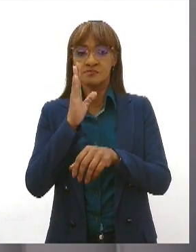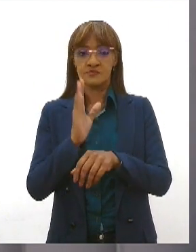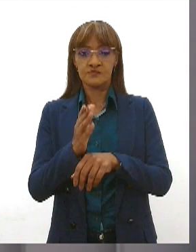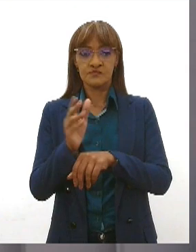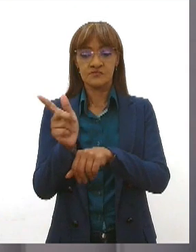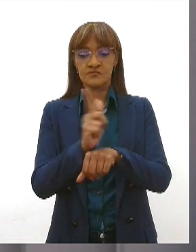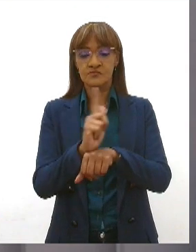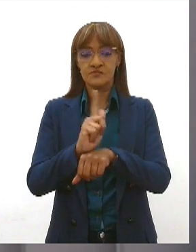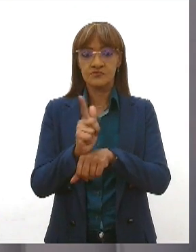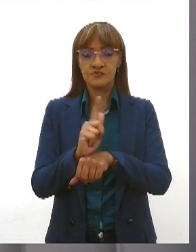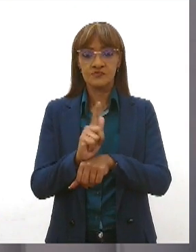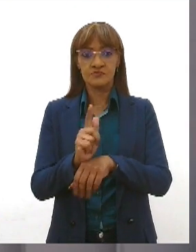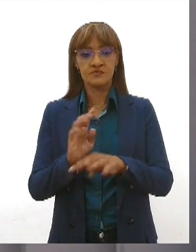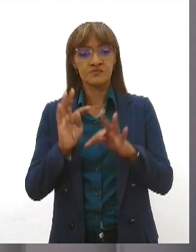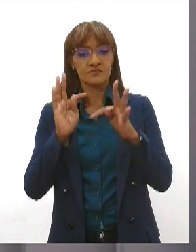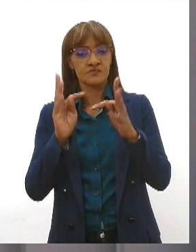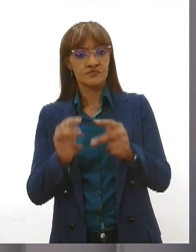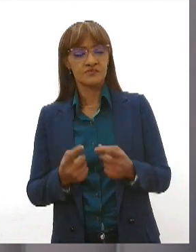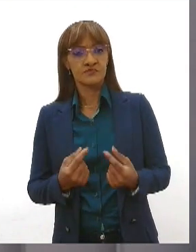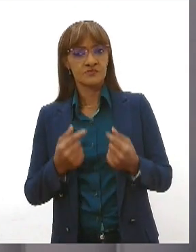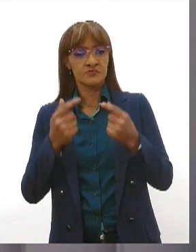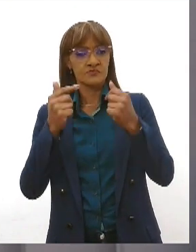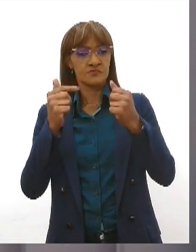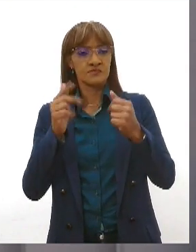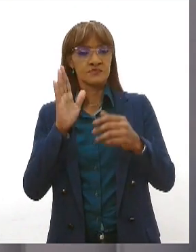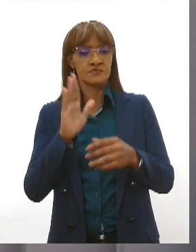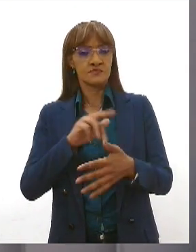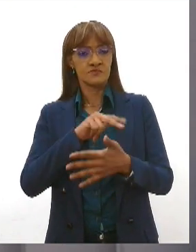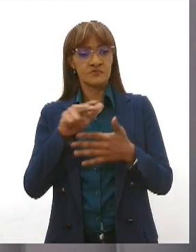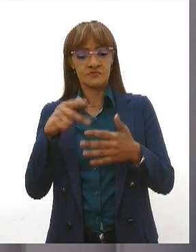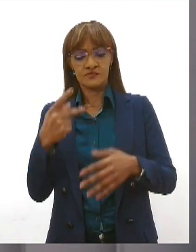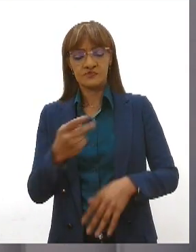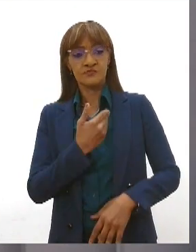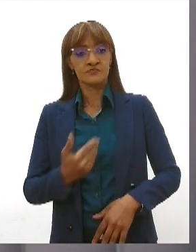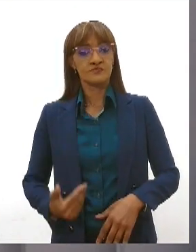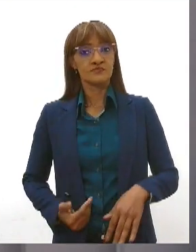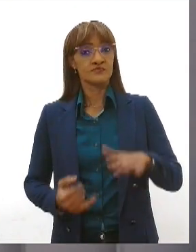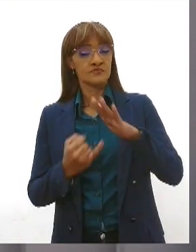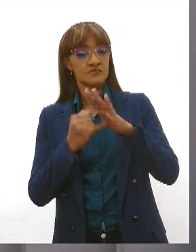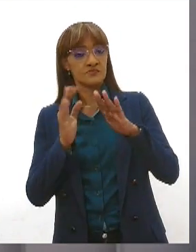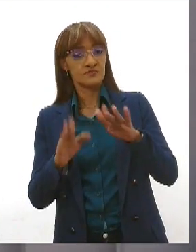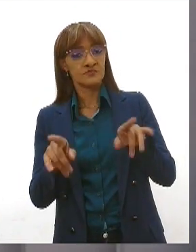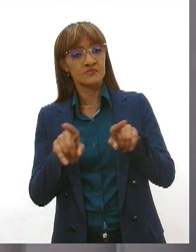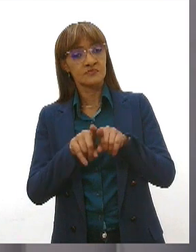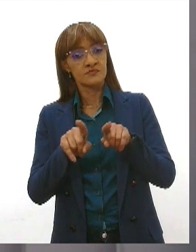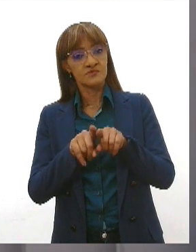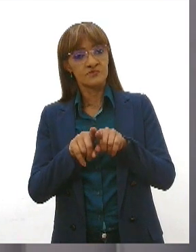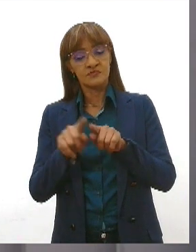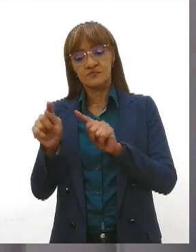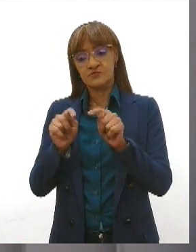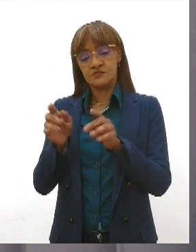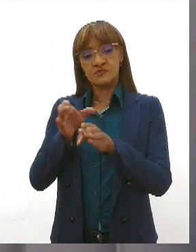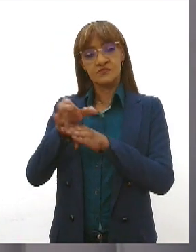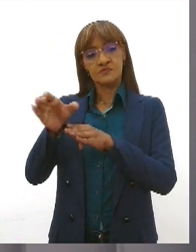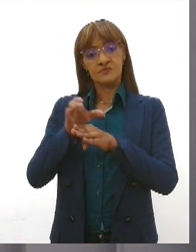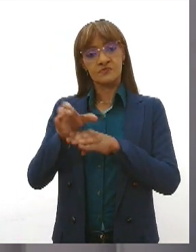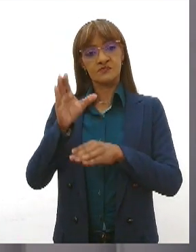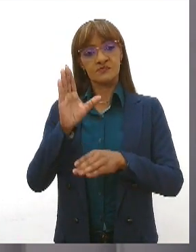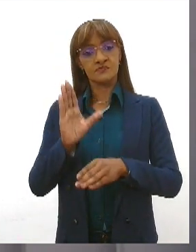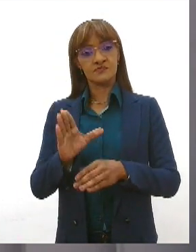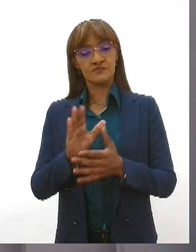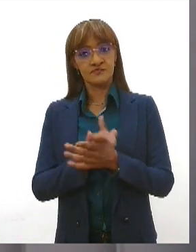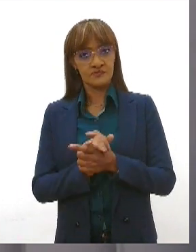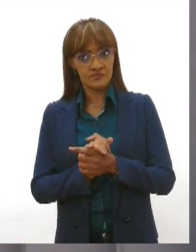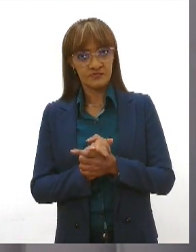por dinheiros, bens e valores públicos, assim como exercer o controle e orientação aos gestores, que tem um